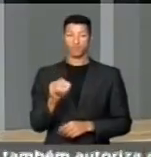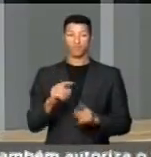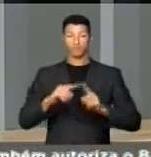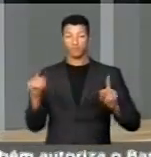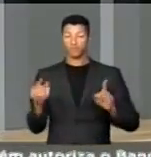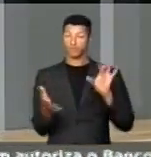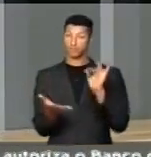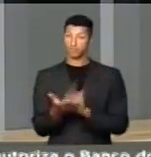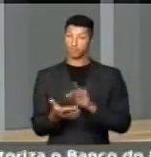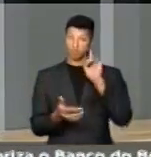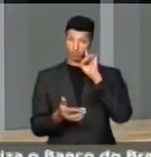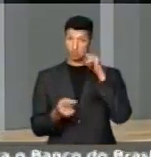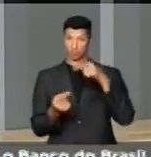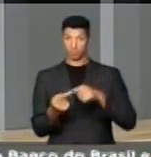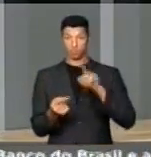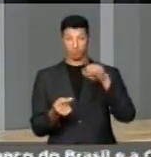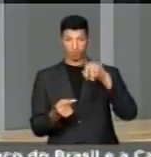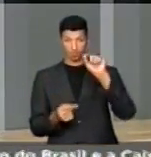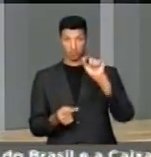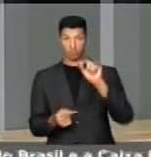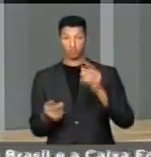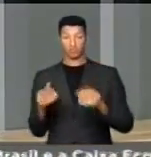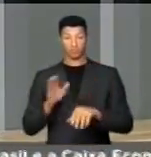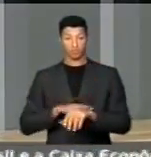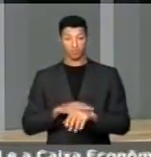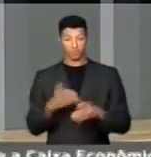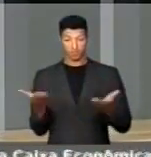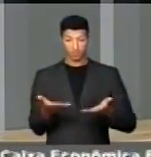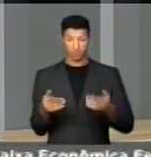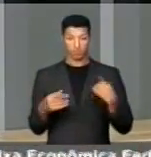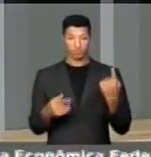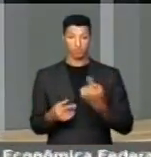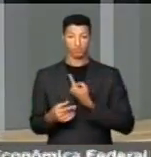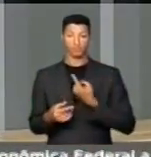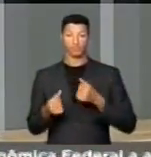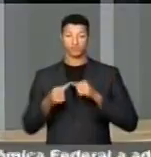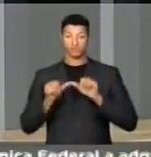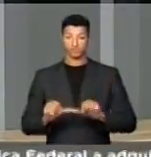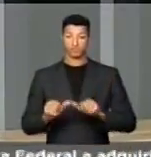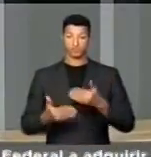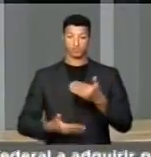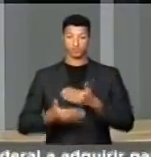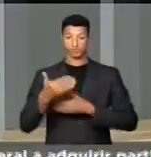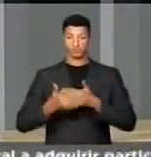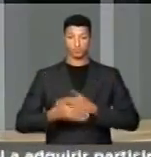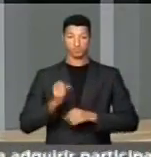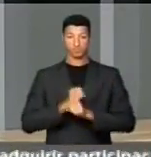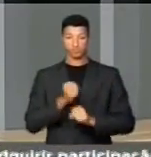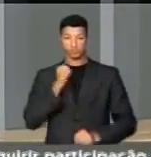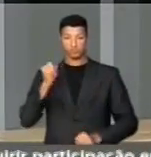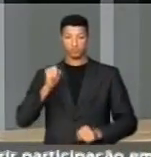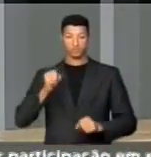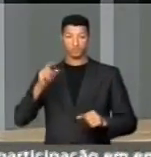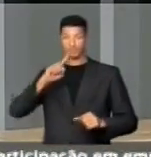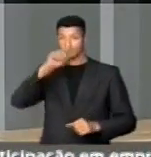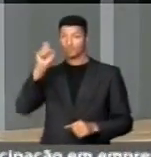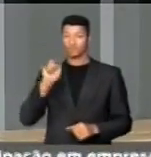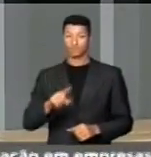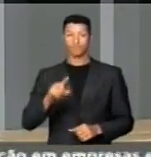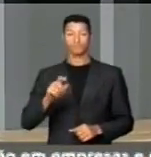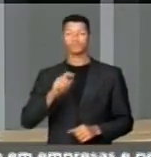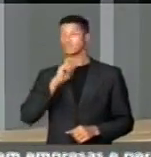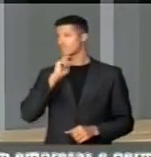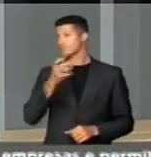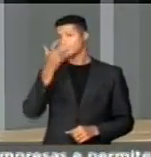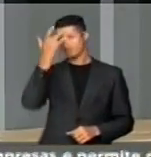Mas o fato objetivo é que, nesse momento, nós estamos diante de uma grande interrogação.